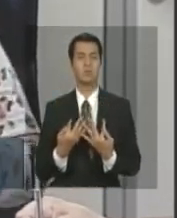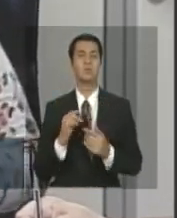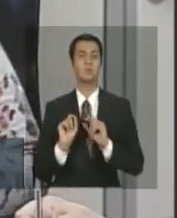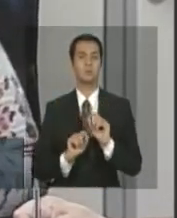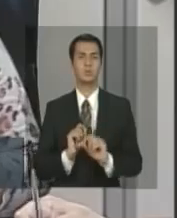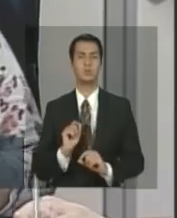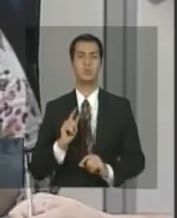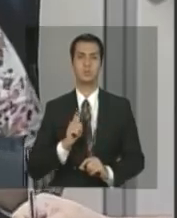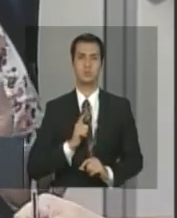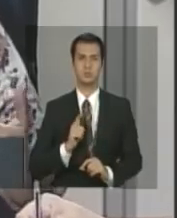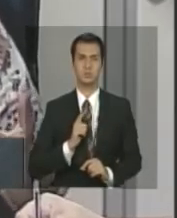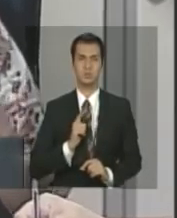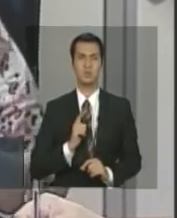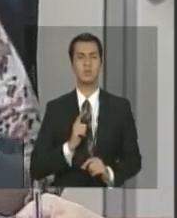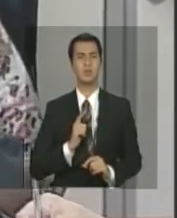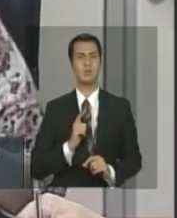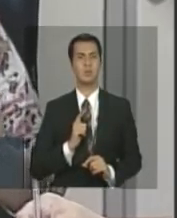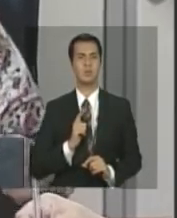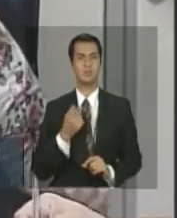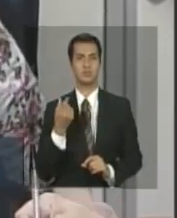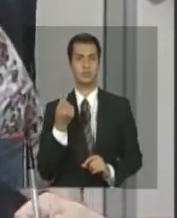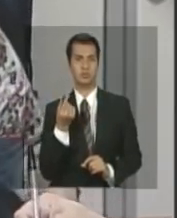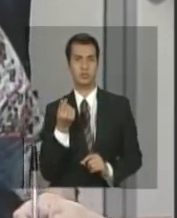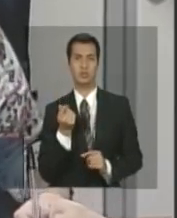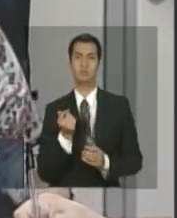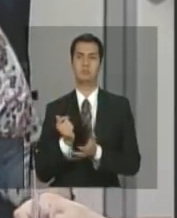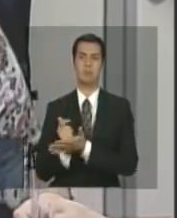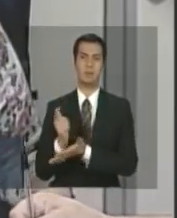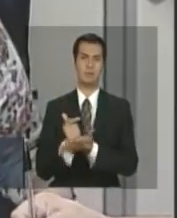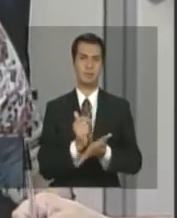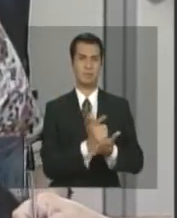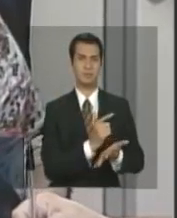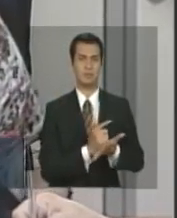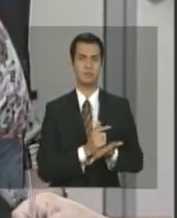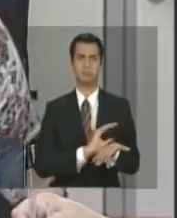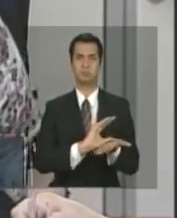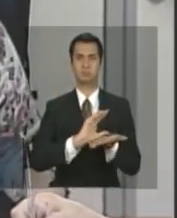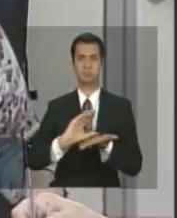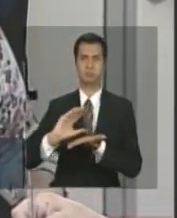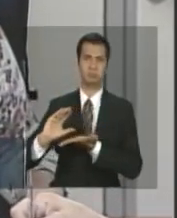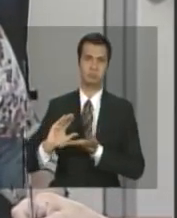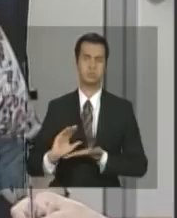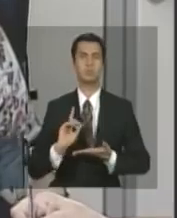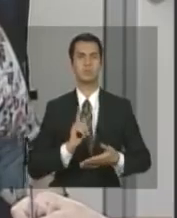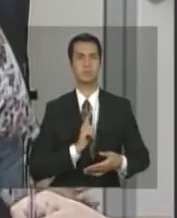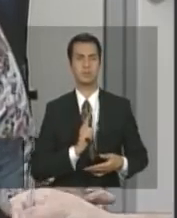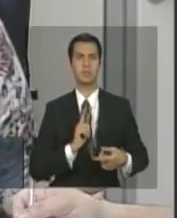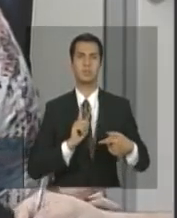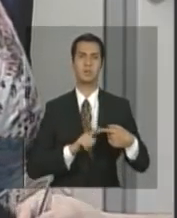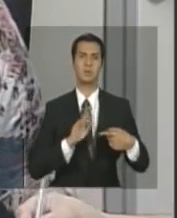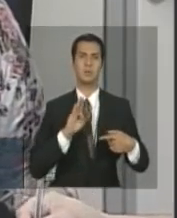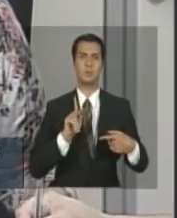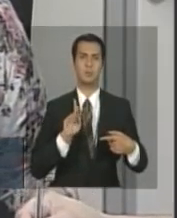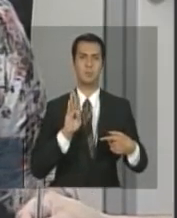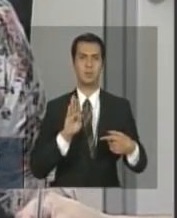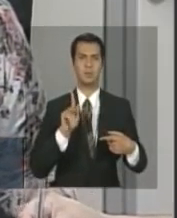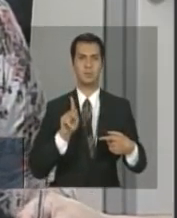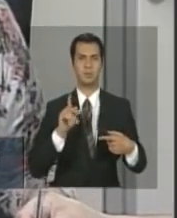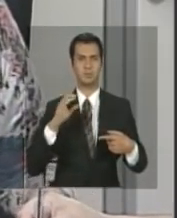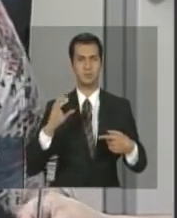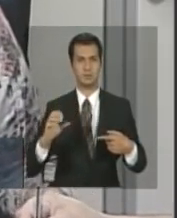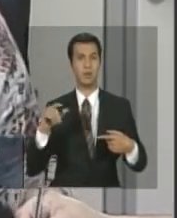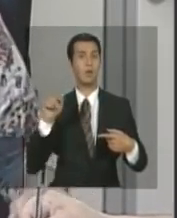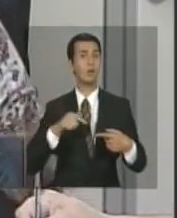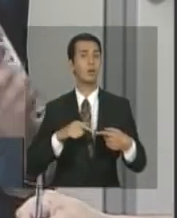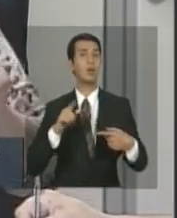transferência de renda com indicadores de frequência escolar ou BPC na escola, que é para o público de pessoas